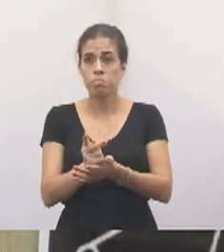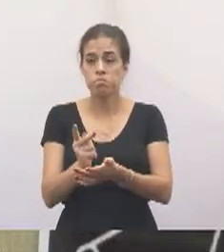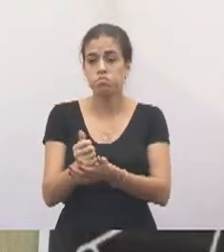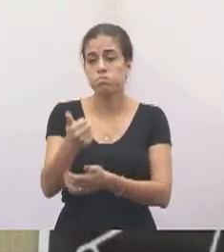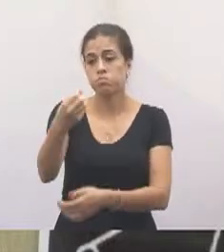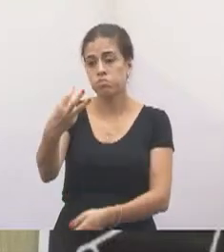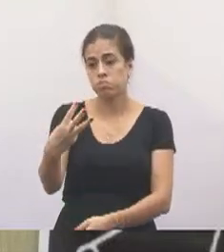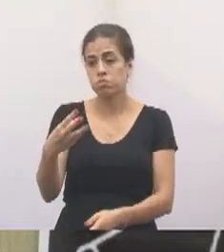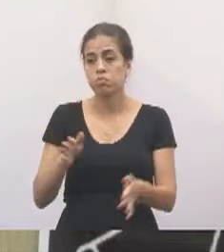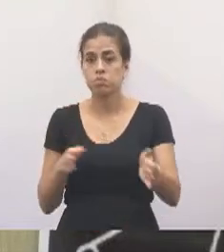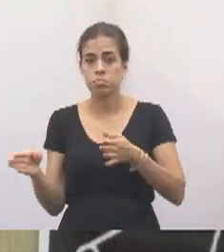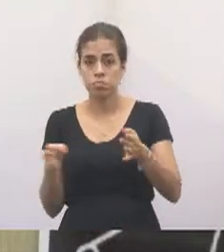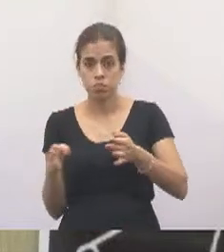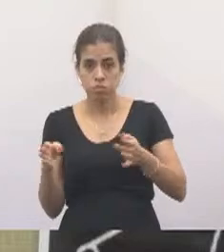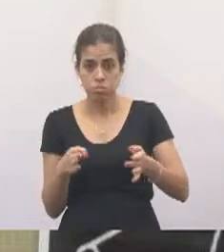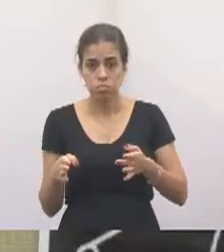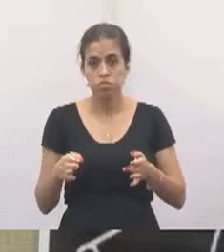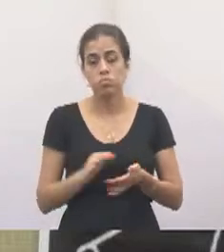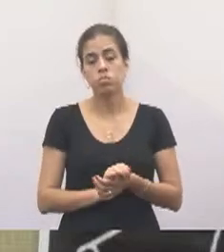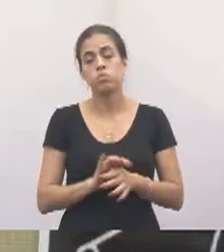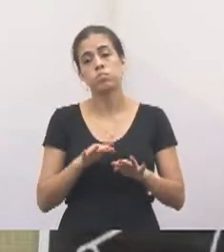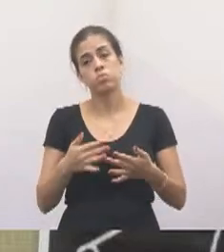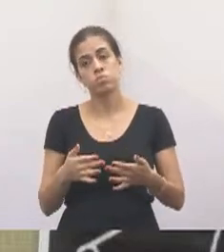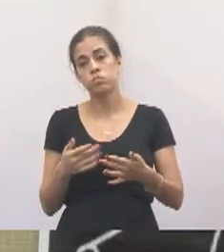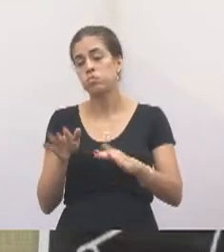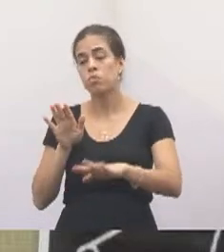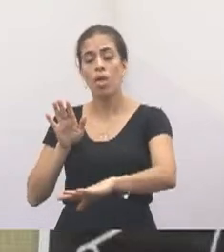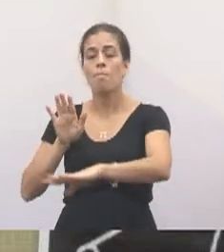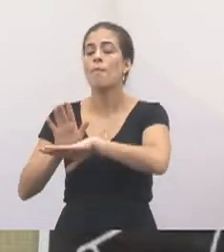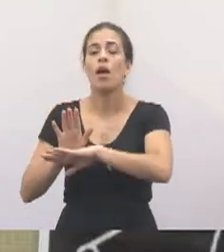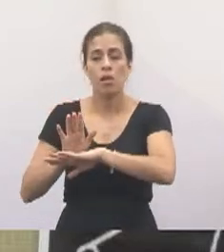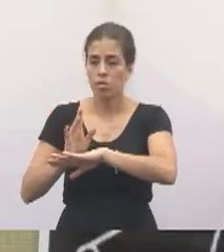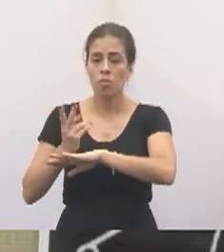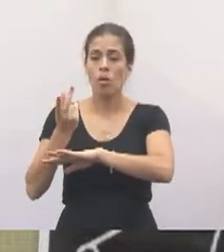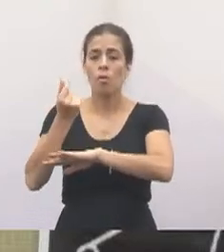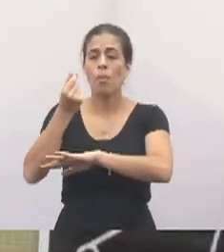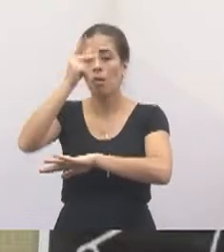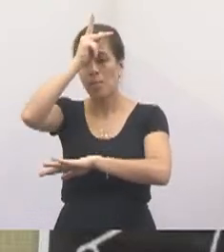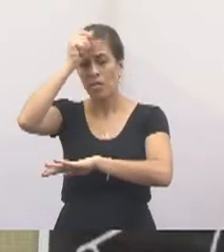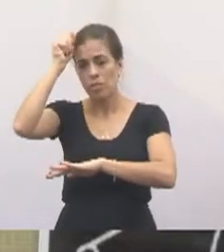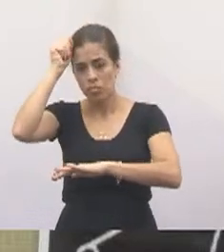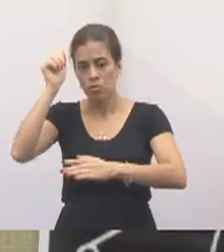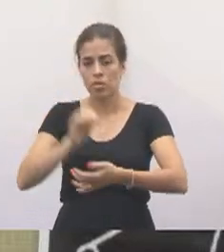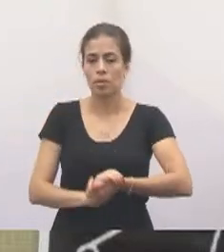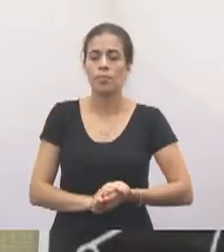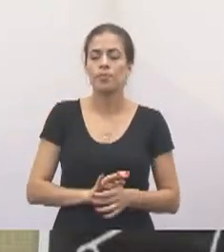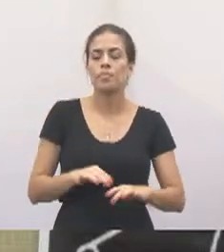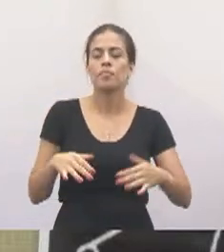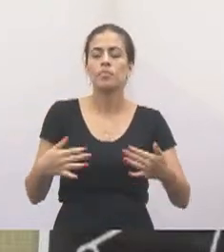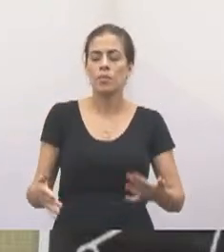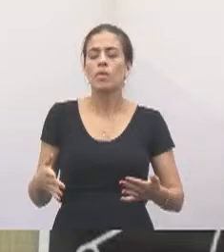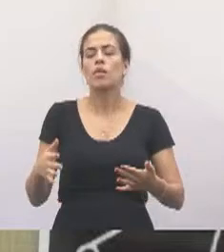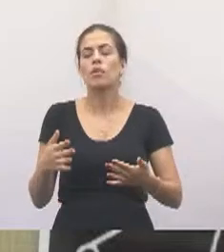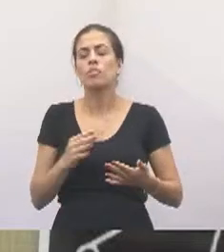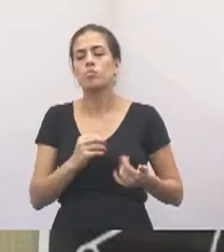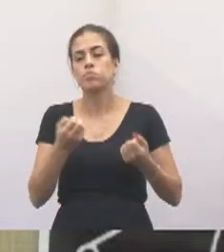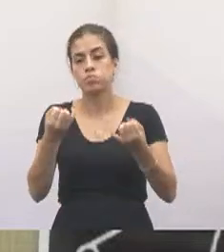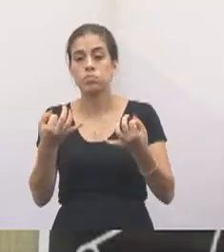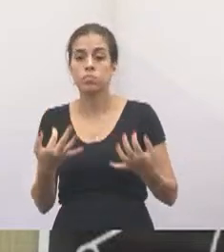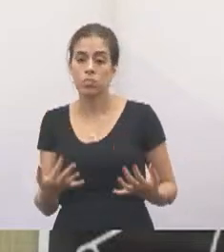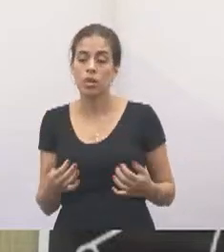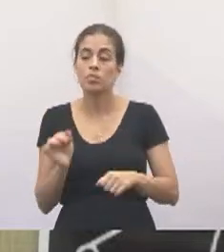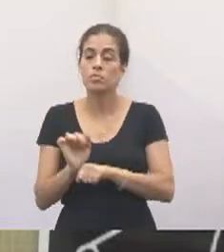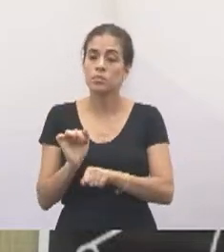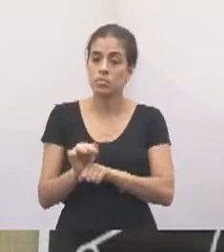legislaturas de modo que os cofes públicos não serão onerados por qualquer majoração feitas essas considerações Esperamos